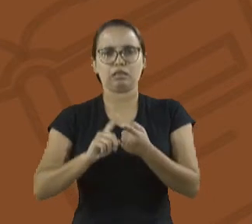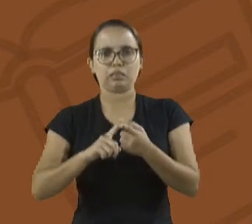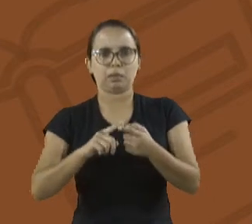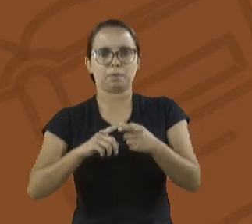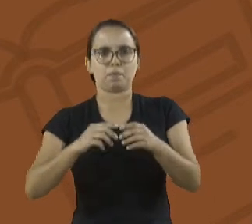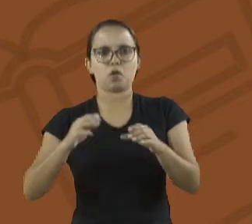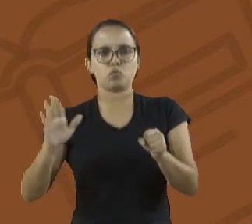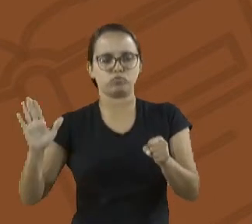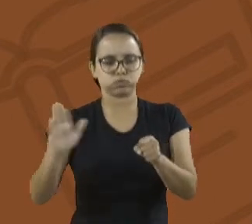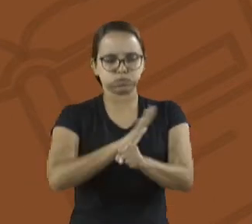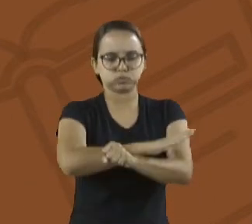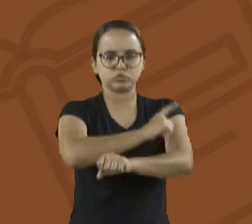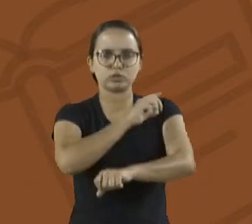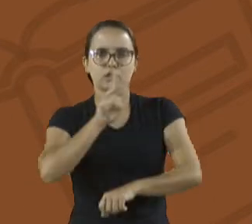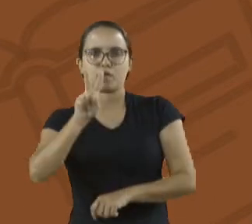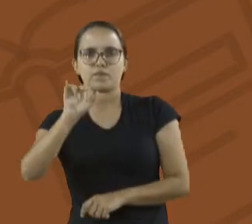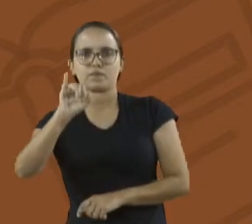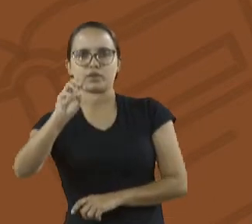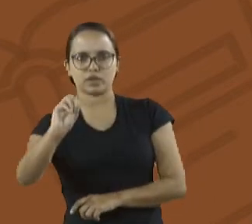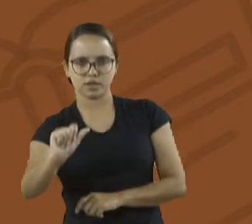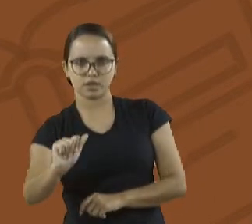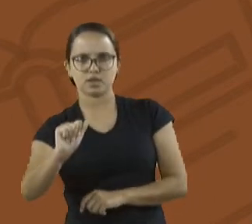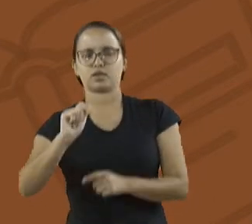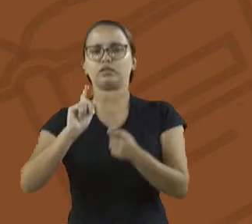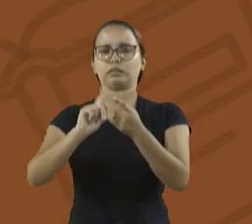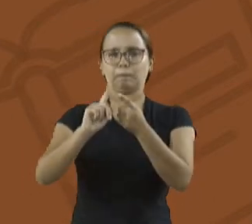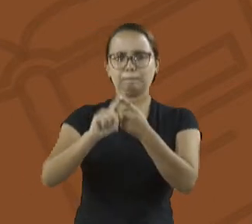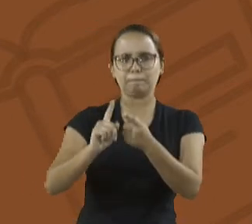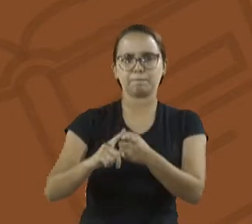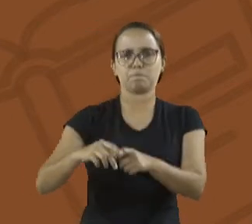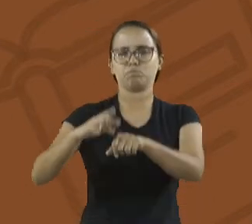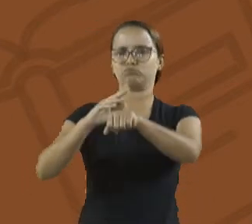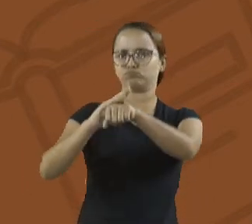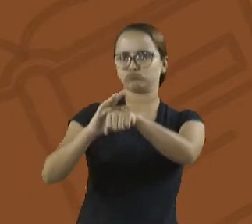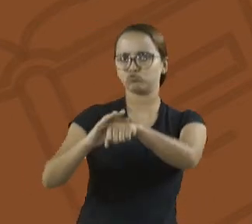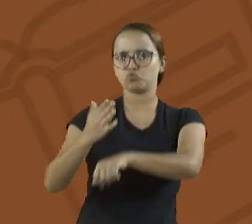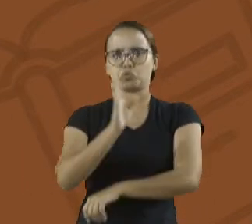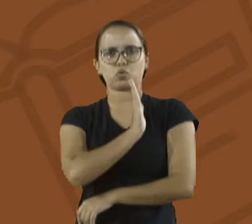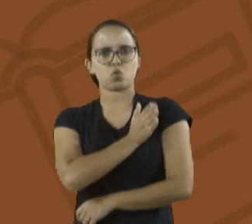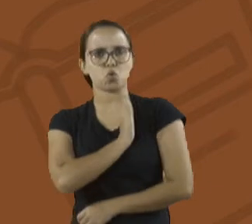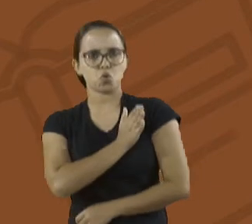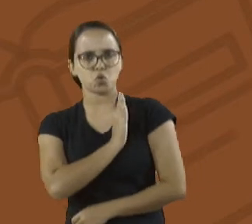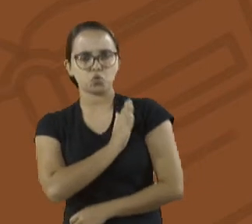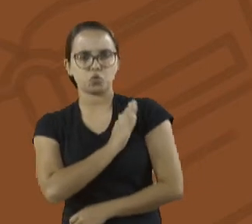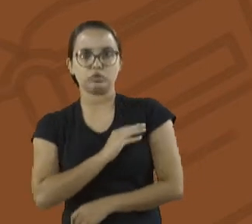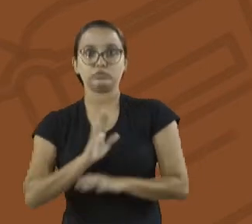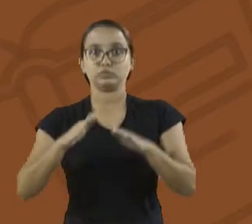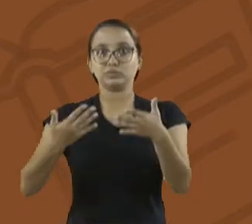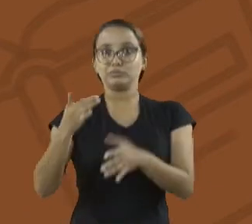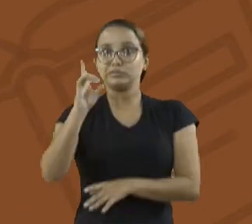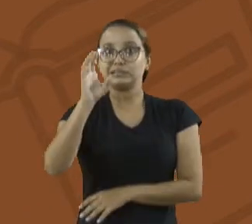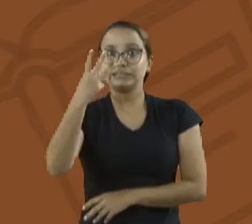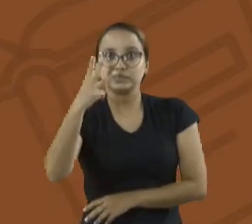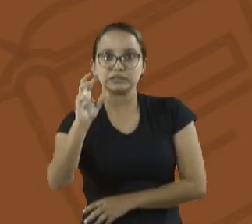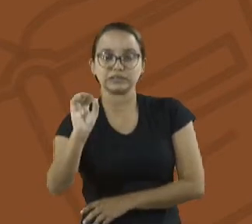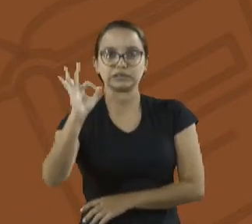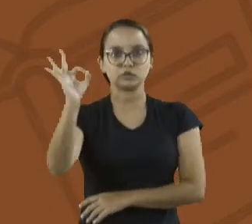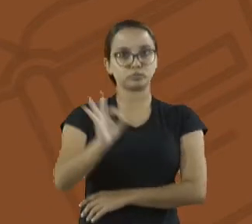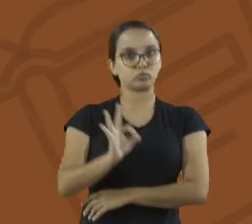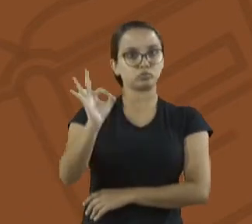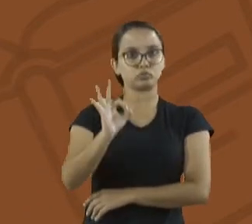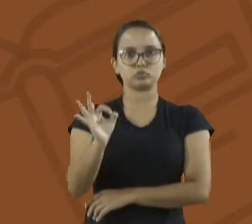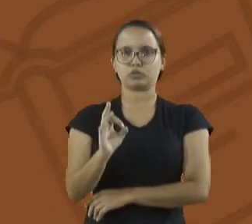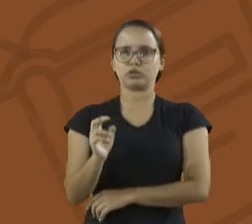trombose. Tudo isso são acidentes cardiovasculares. Então, 30% das pessoas acabam morrendo porque não cuidam